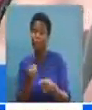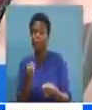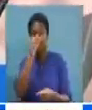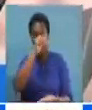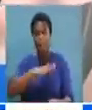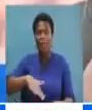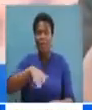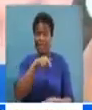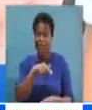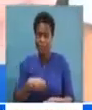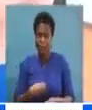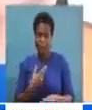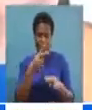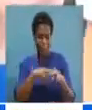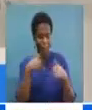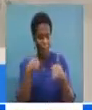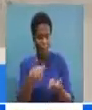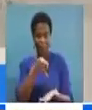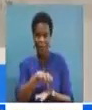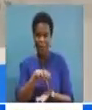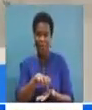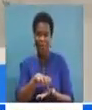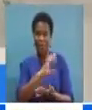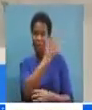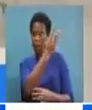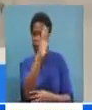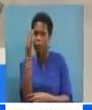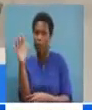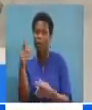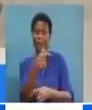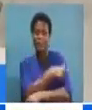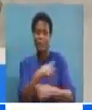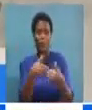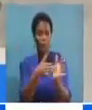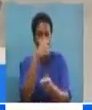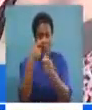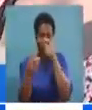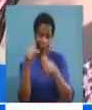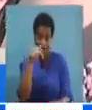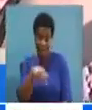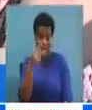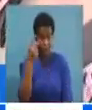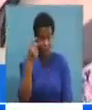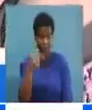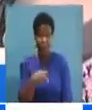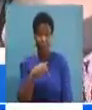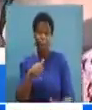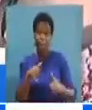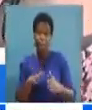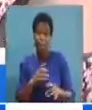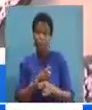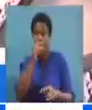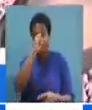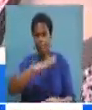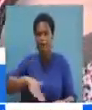Figueira Seca, Alexandre também está ali na MEI, que ela afta representa a tua Figueira Seca, mas somos aquele